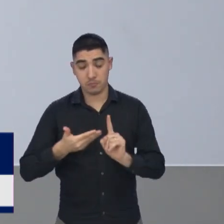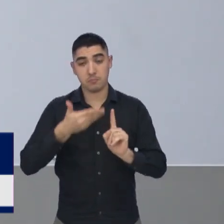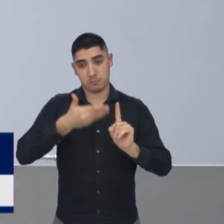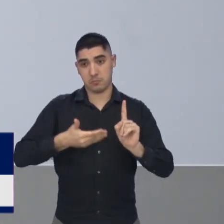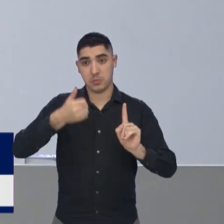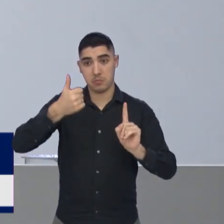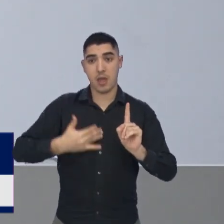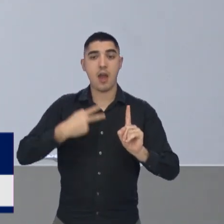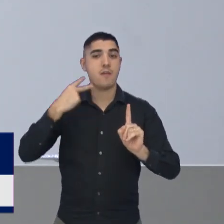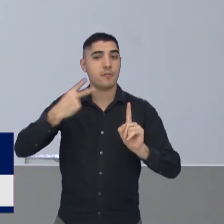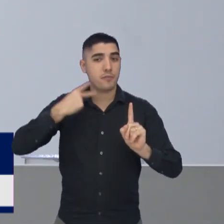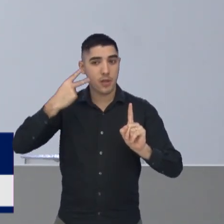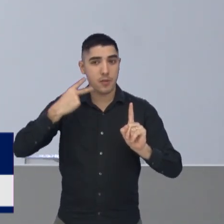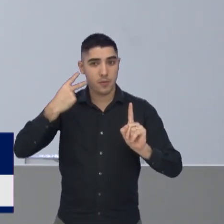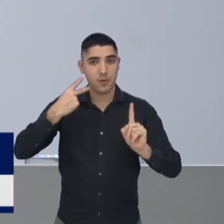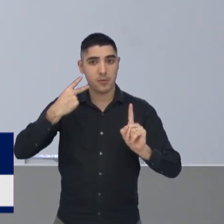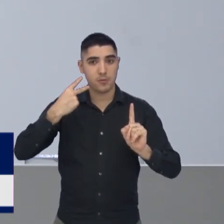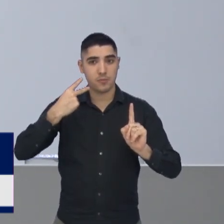vereadora